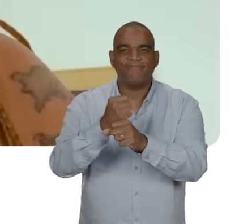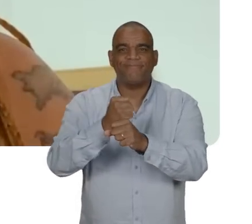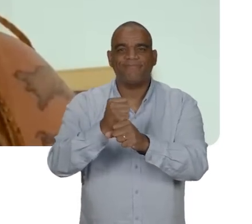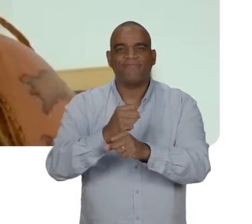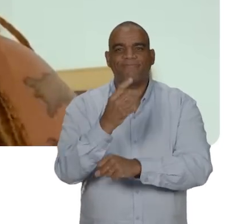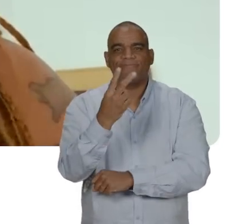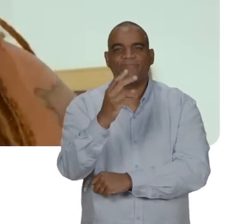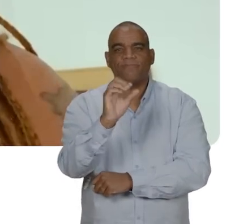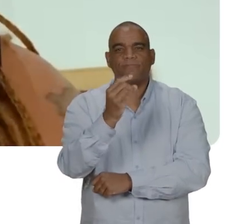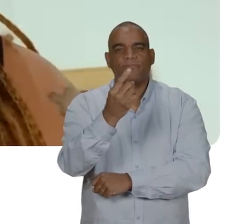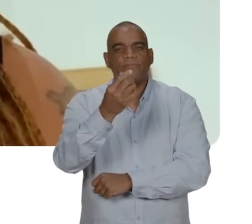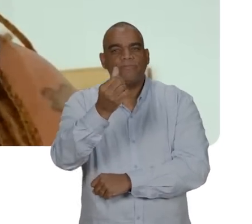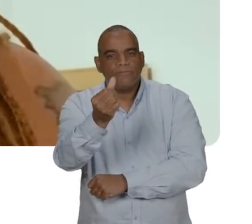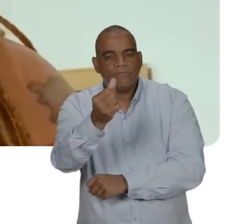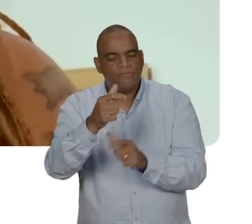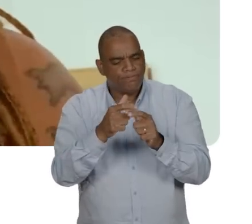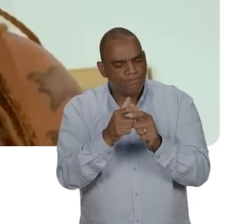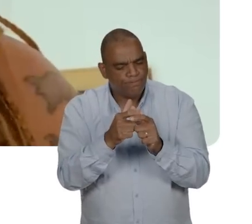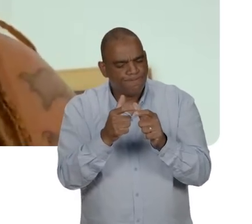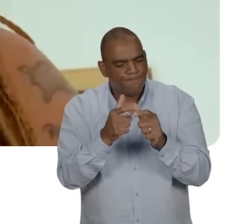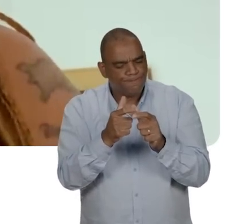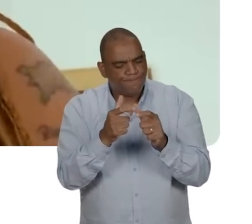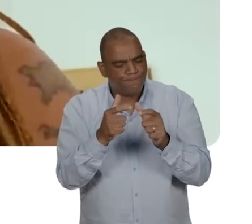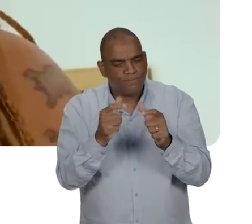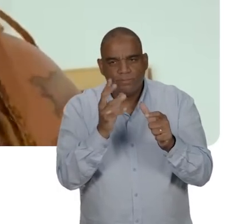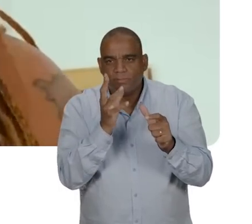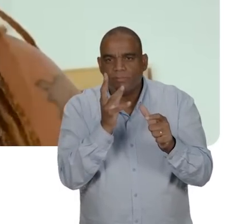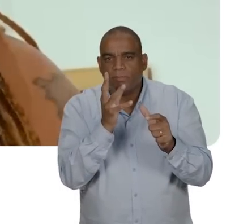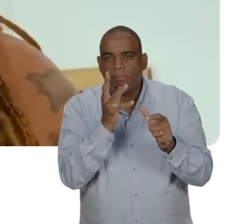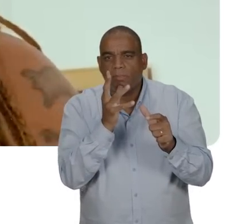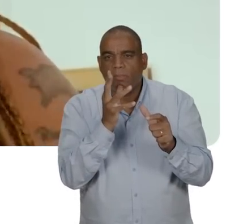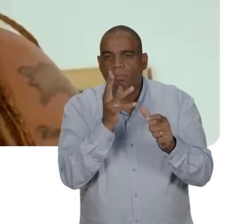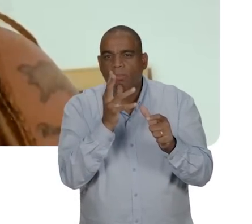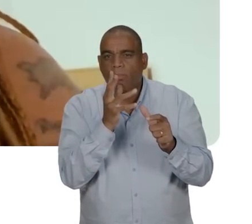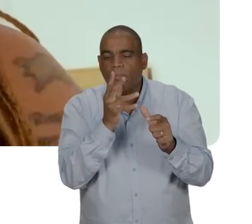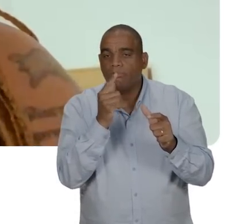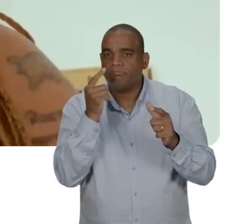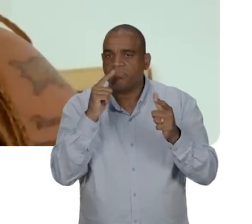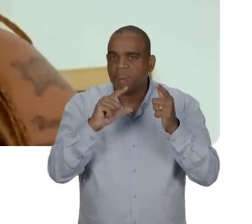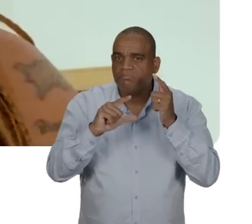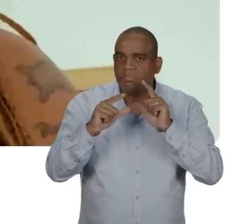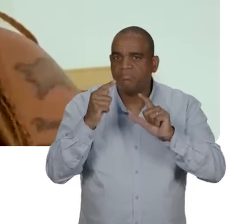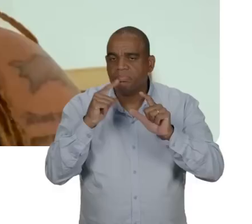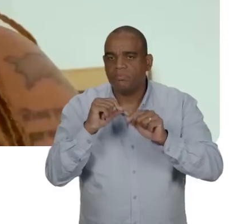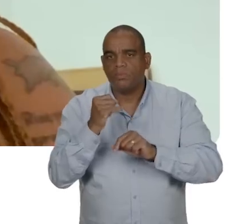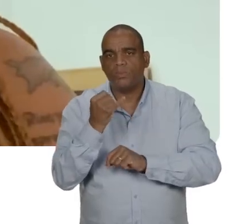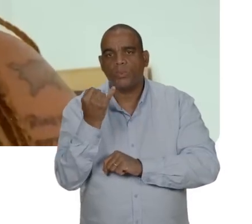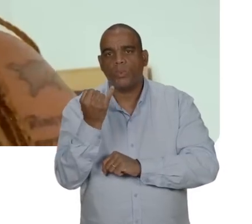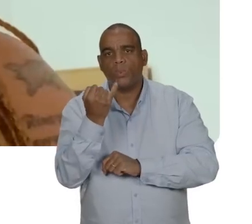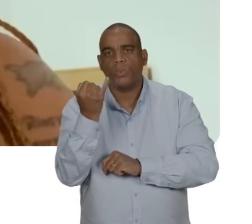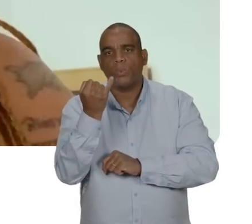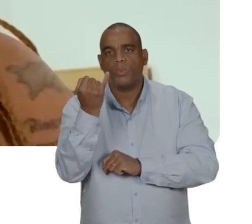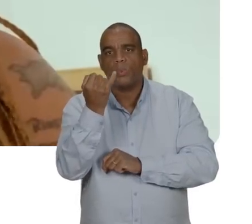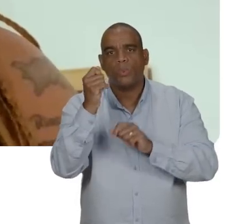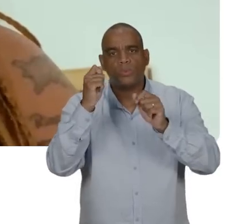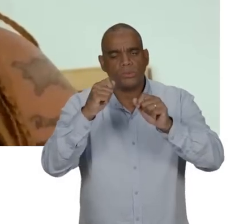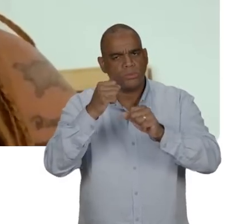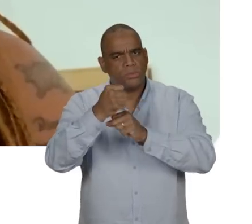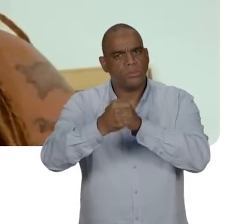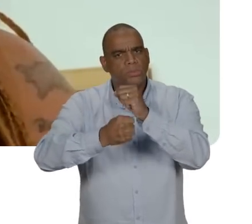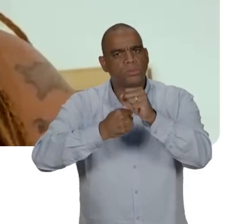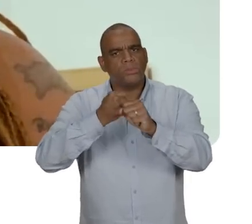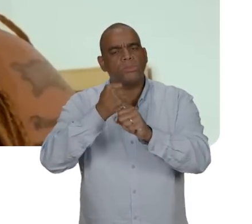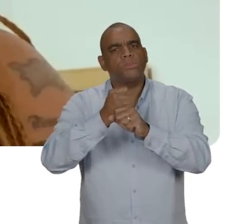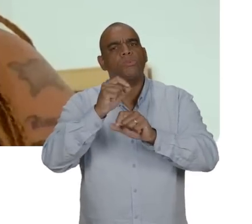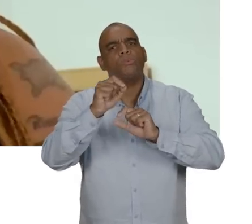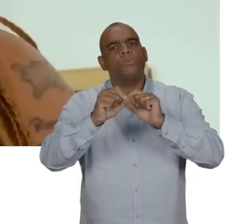Desde 2016 a gente vem percebendo esse aumento de forma gradativa, muito lenta, mas com alguns resultados importantes. E